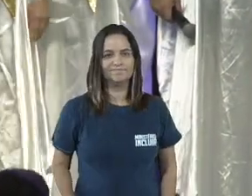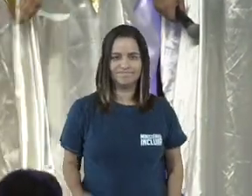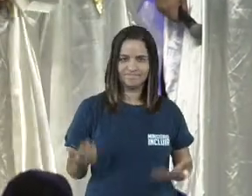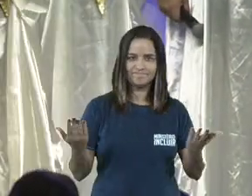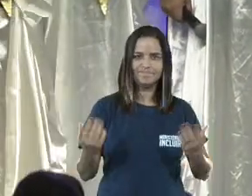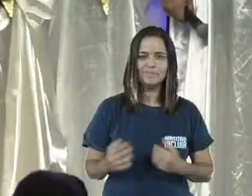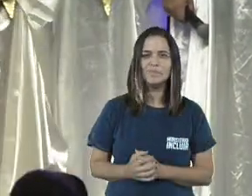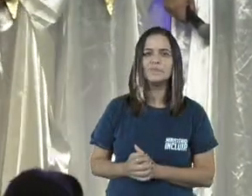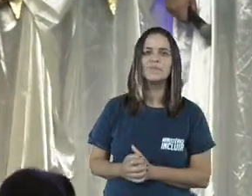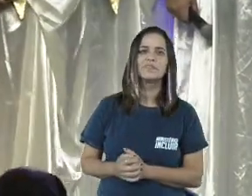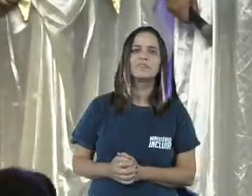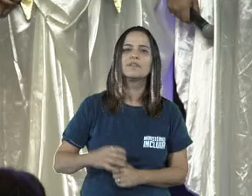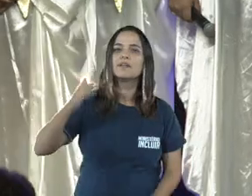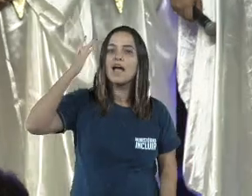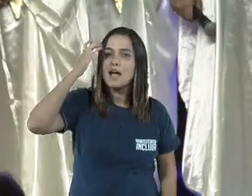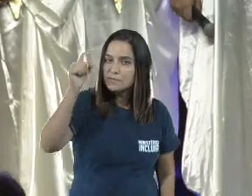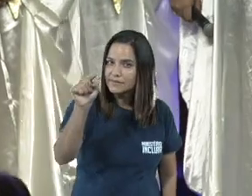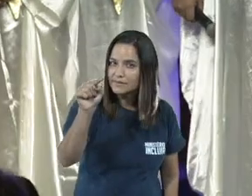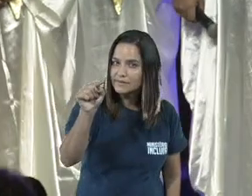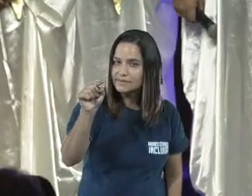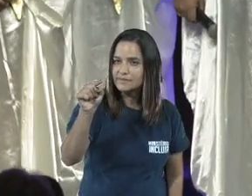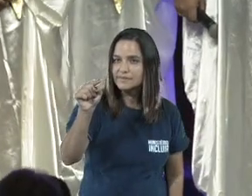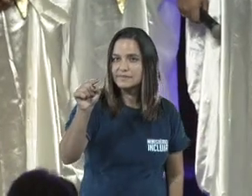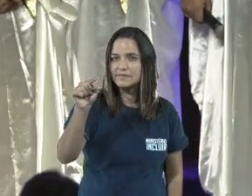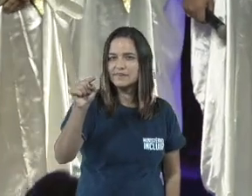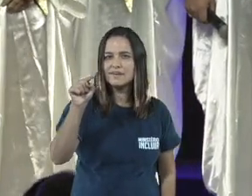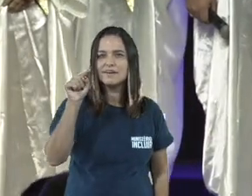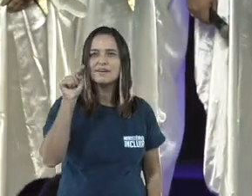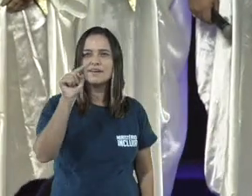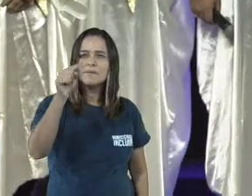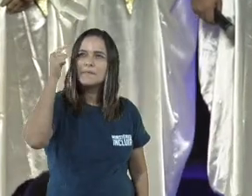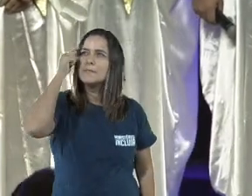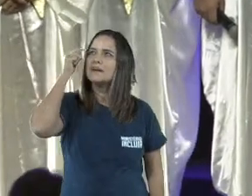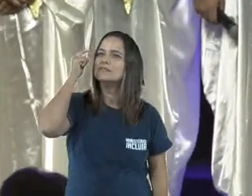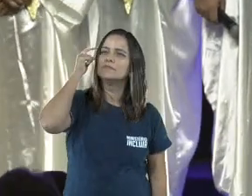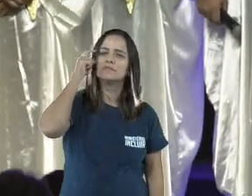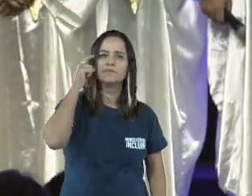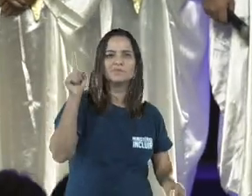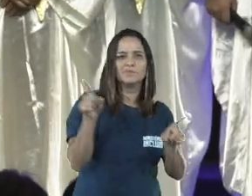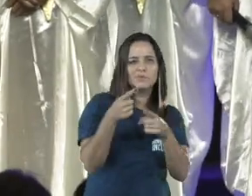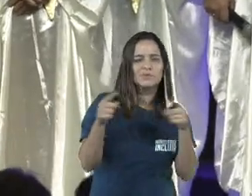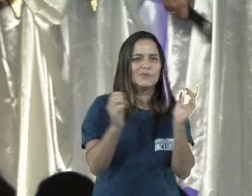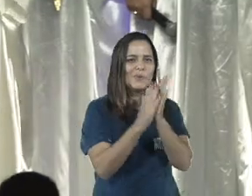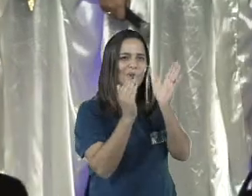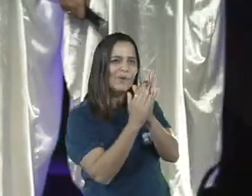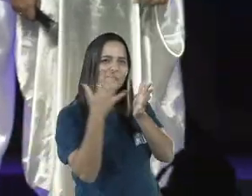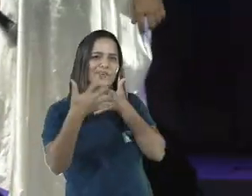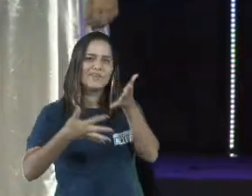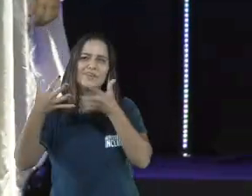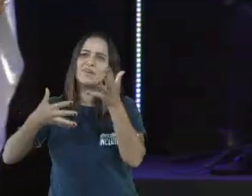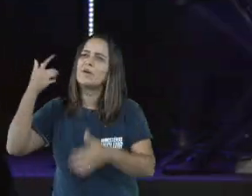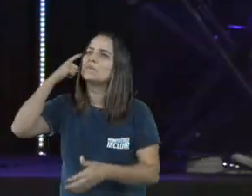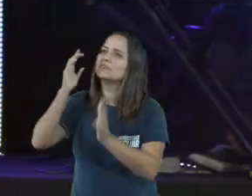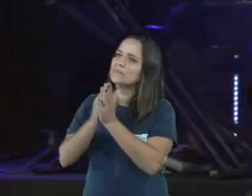Oi você vai amanhã acordar de manhã já botou um louvor vitorioso já leu o texto da Bíblia já declarar três quatro palavras Poderosas